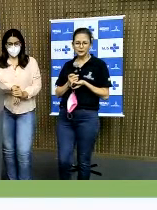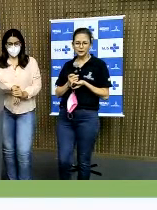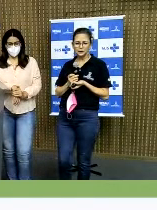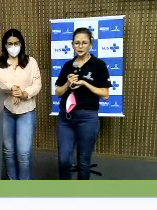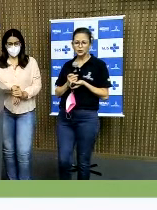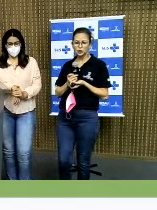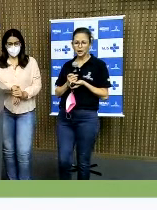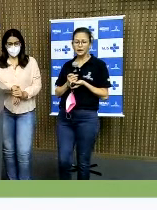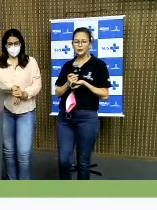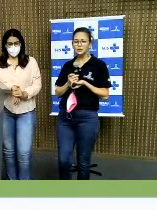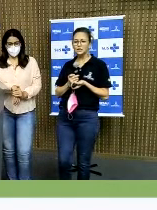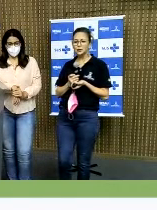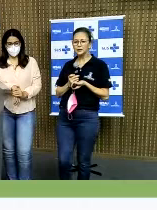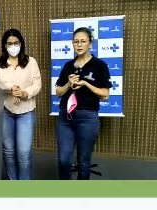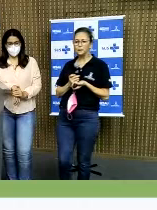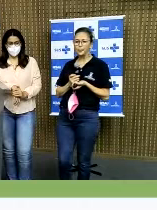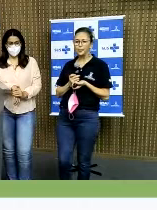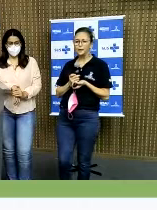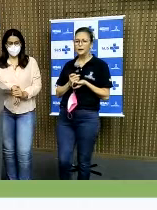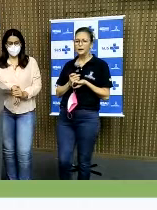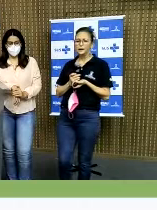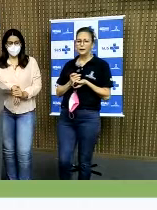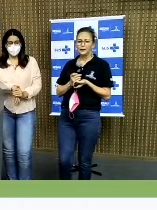Renata Joia, a nutricionista,